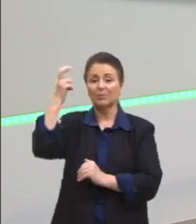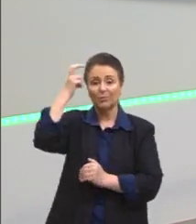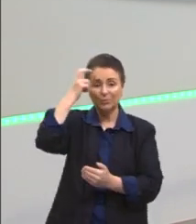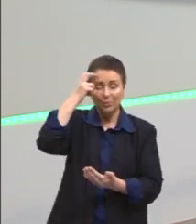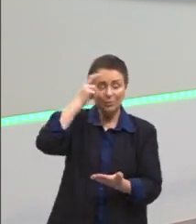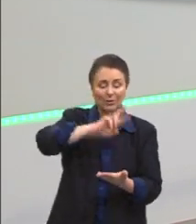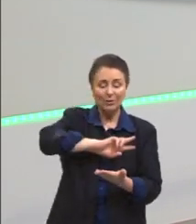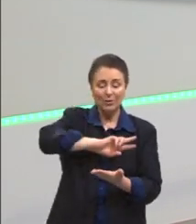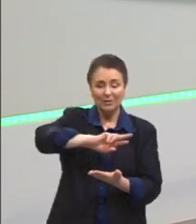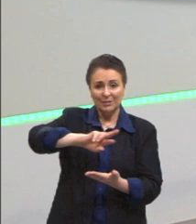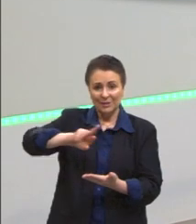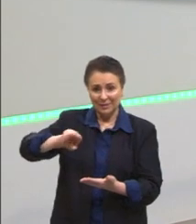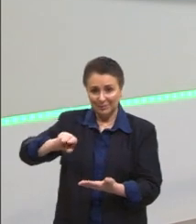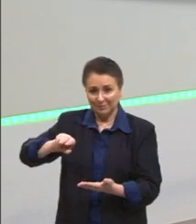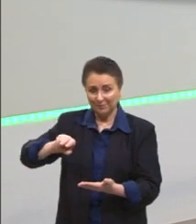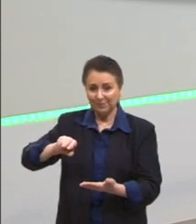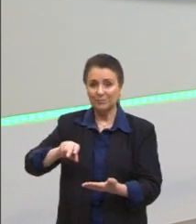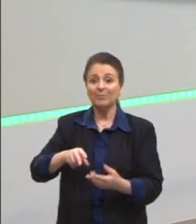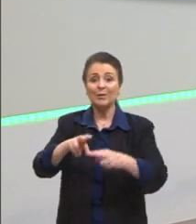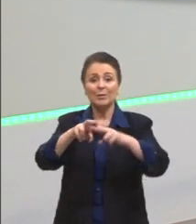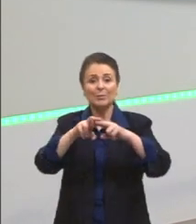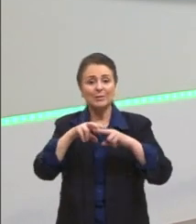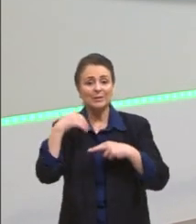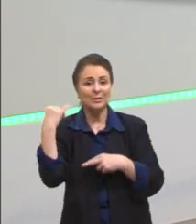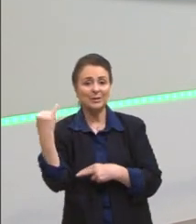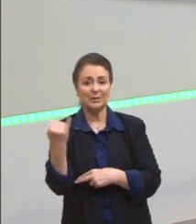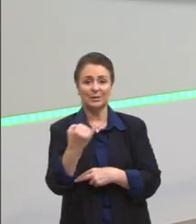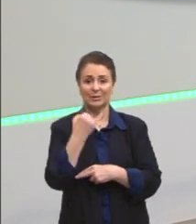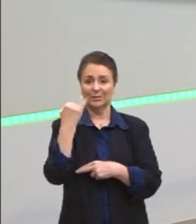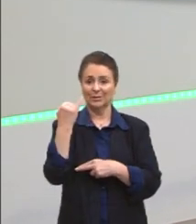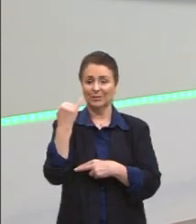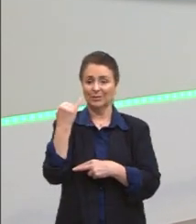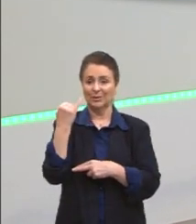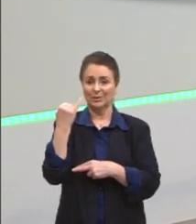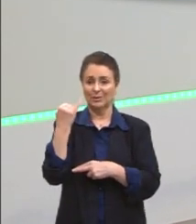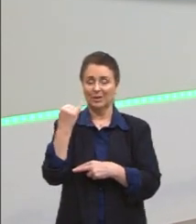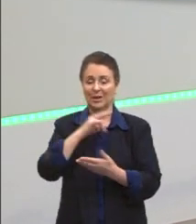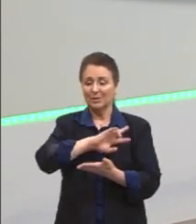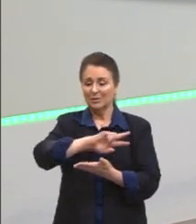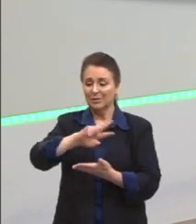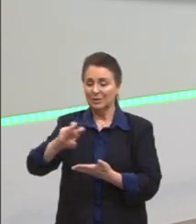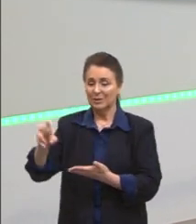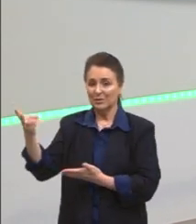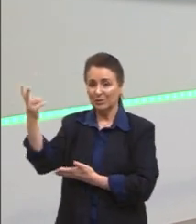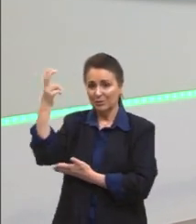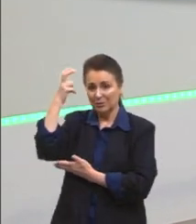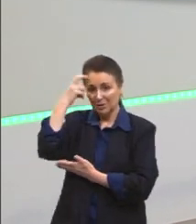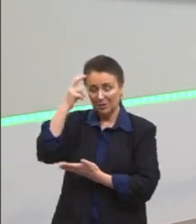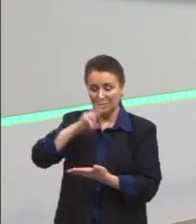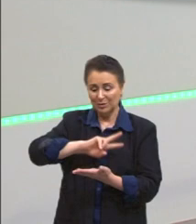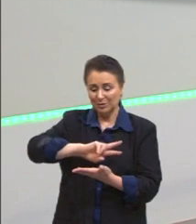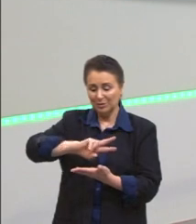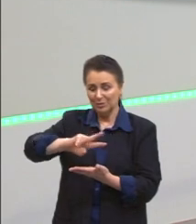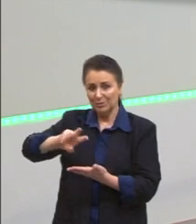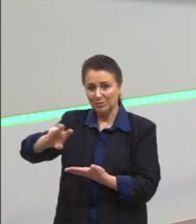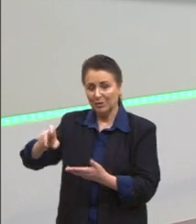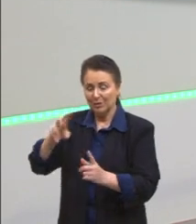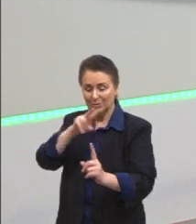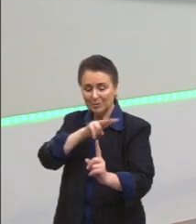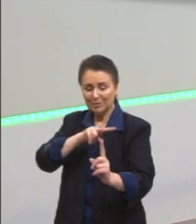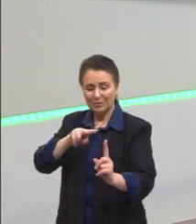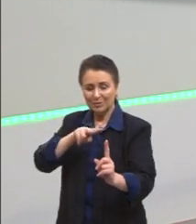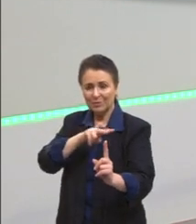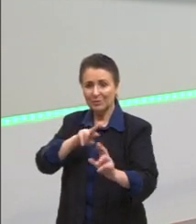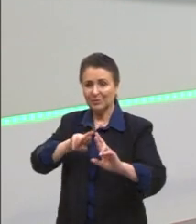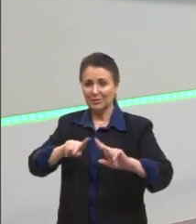diferentes e aí que tá riqueza do Brasil essa diversidade cultural essa diversidade de perspectivas